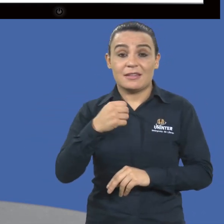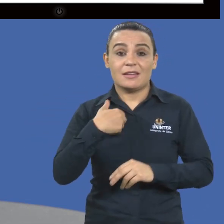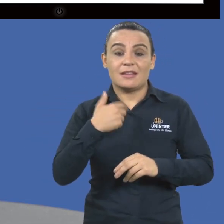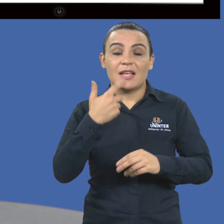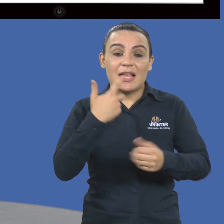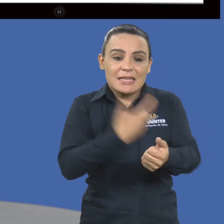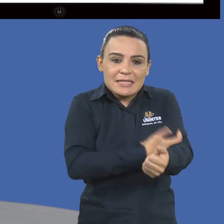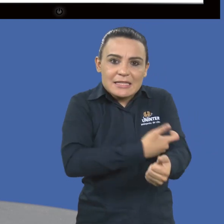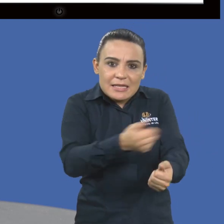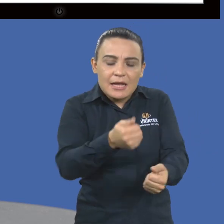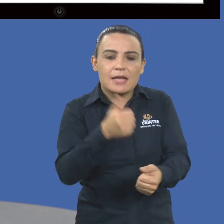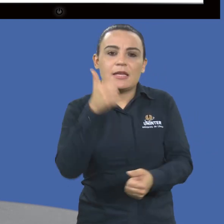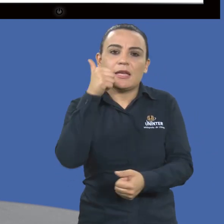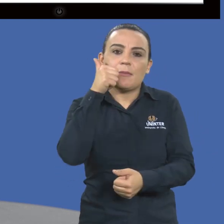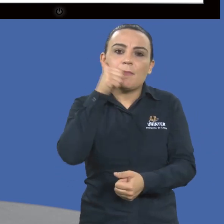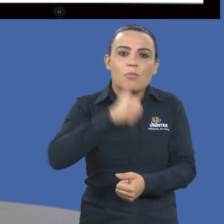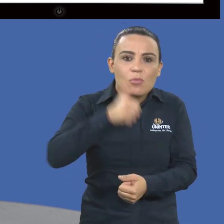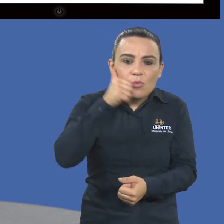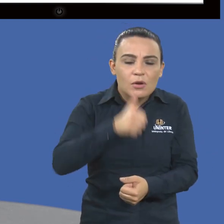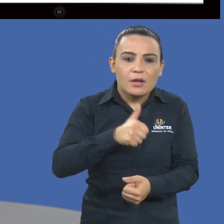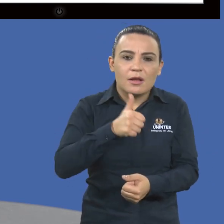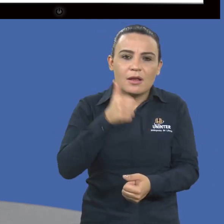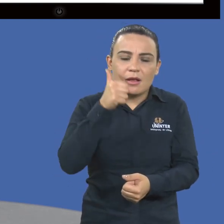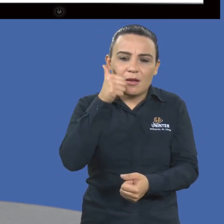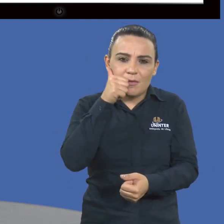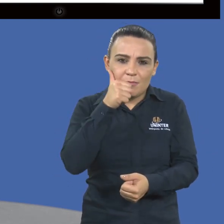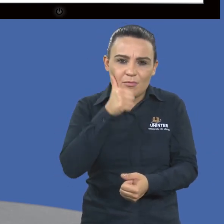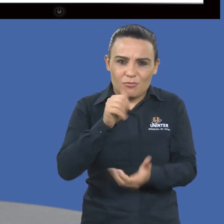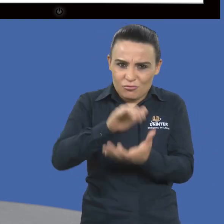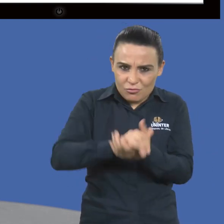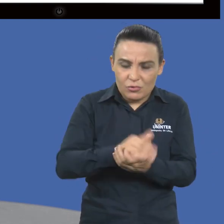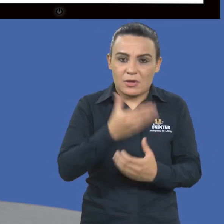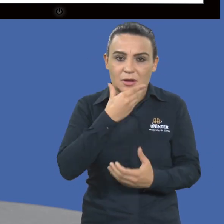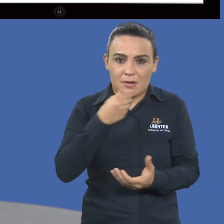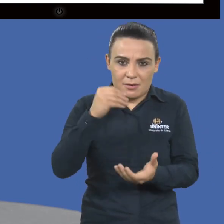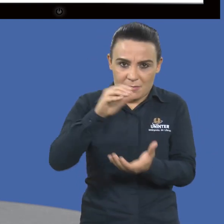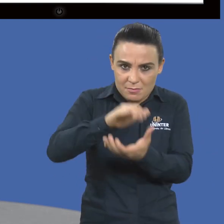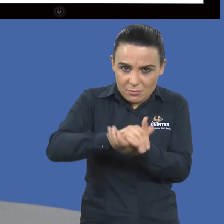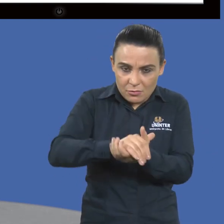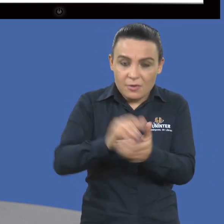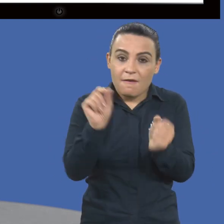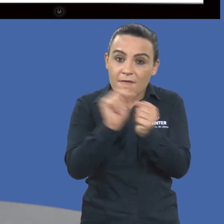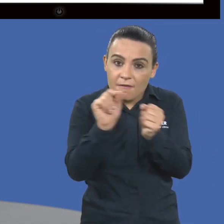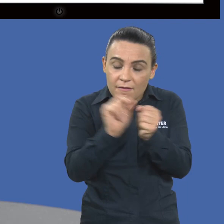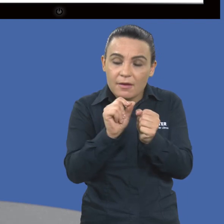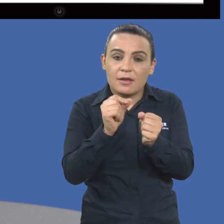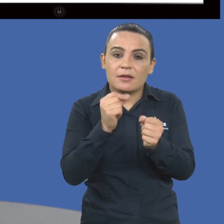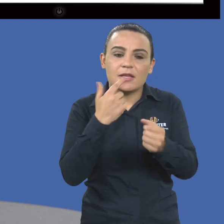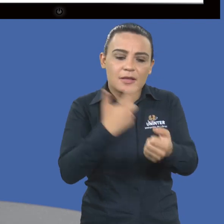aconselhamento genético quando você conhece a constituição cromossômica da criança.